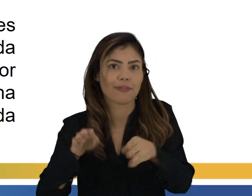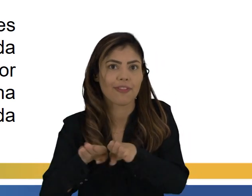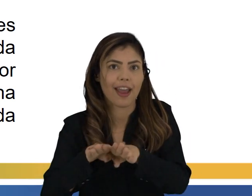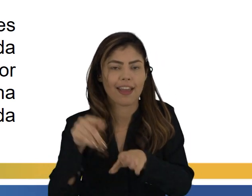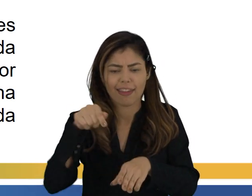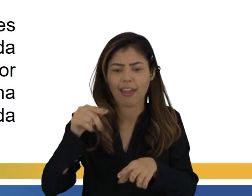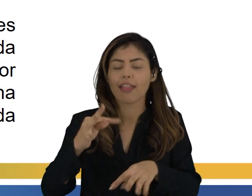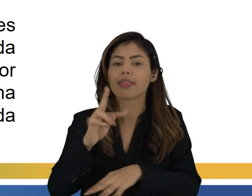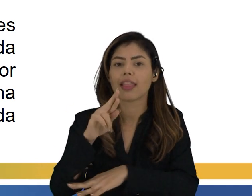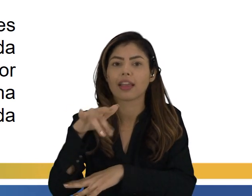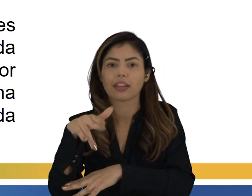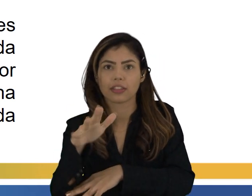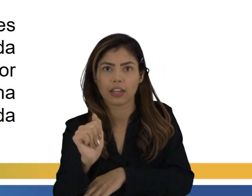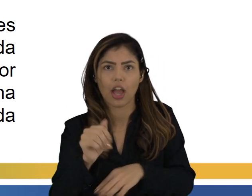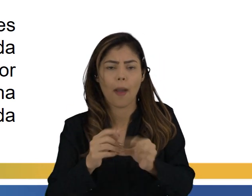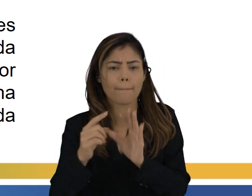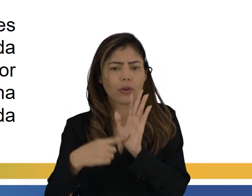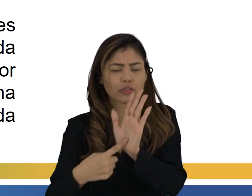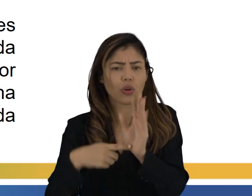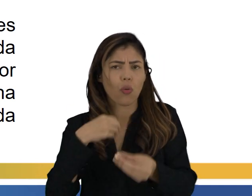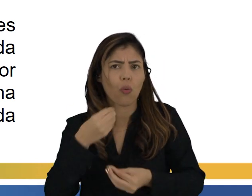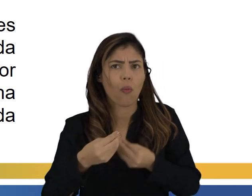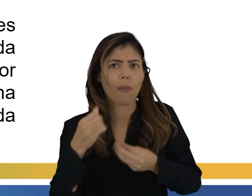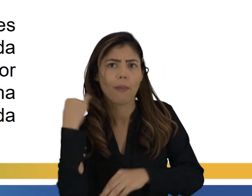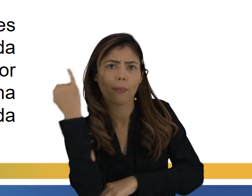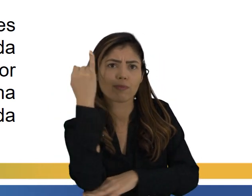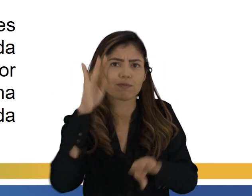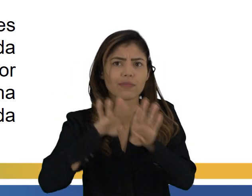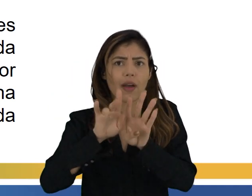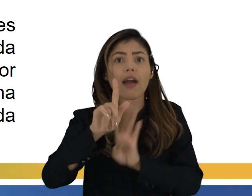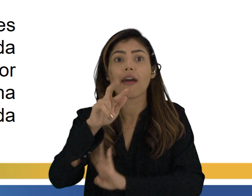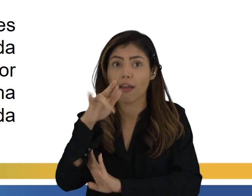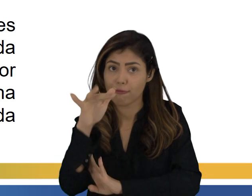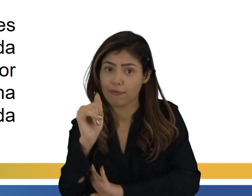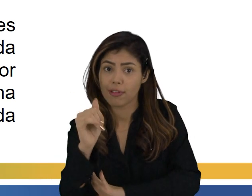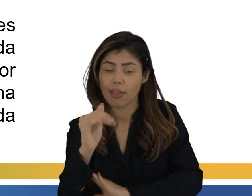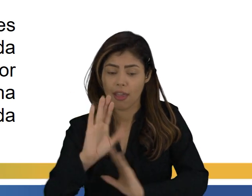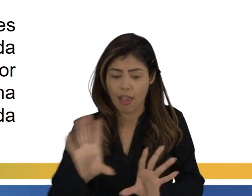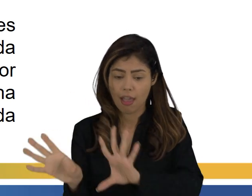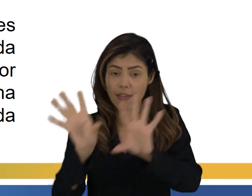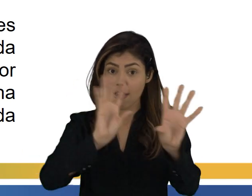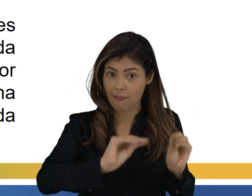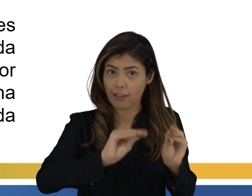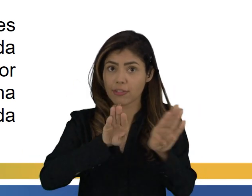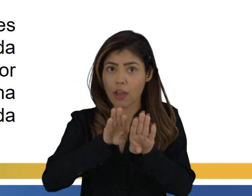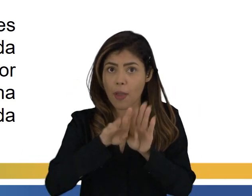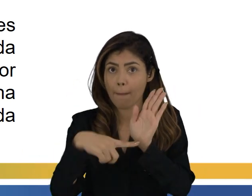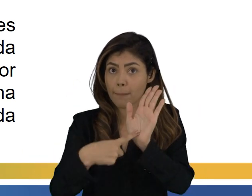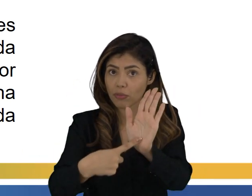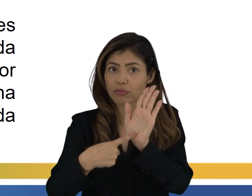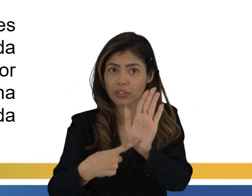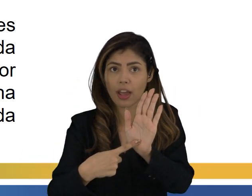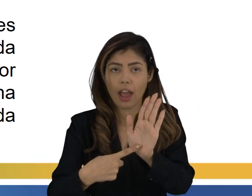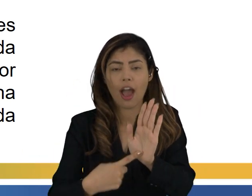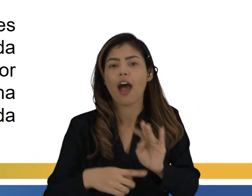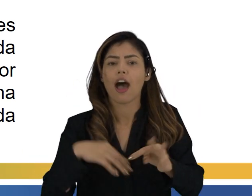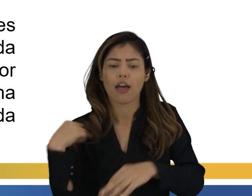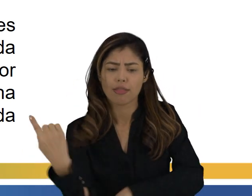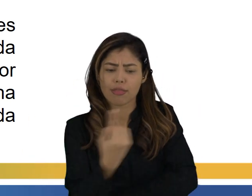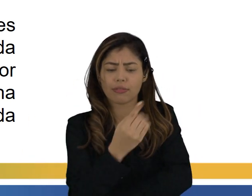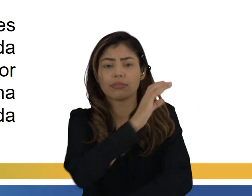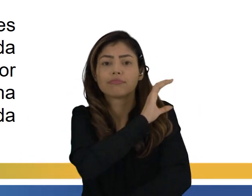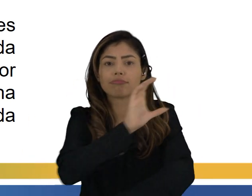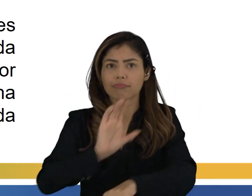aqui no Acre, mostrando como é importante tanto a xilogravura e, através da xilogravura, mostrar a nossa